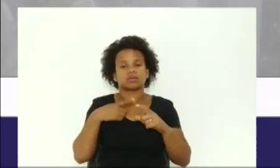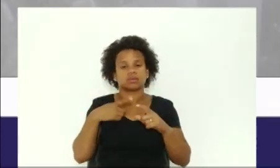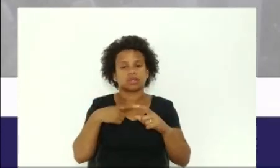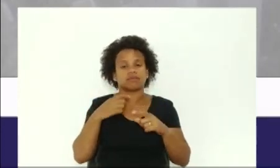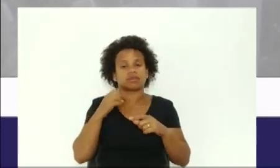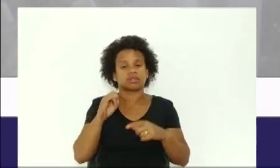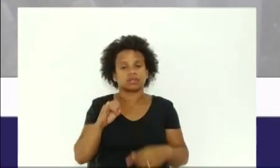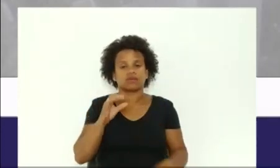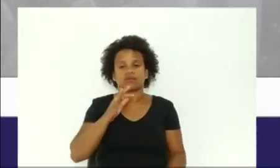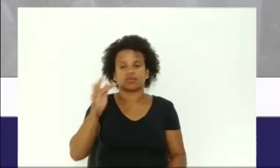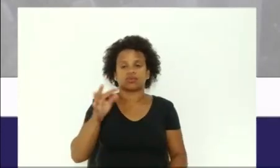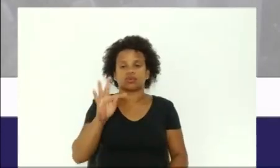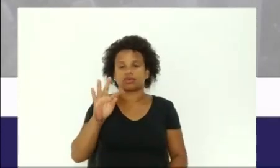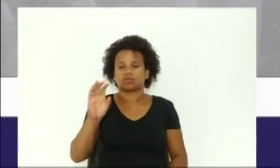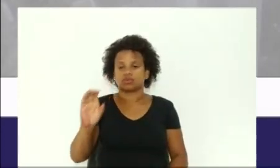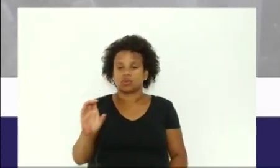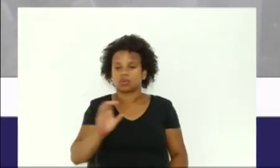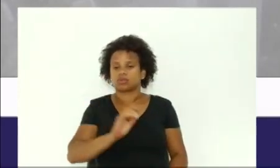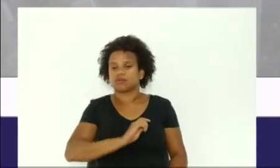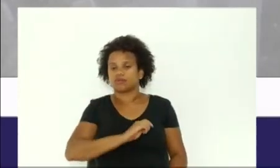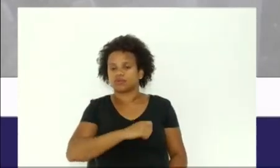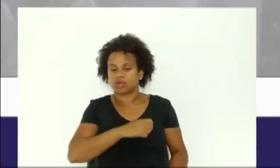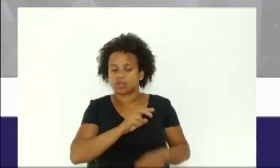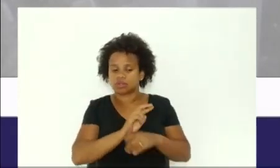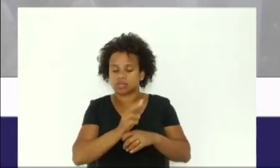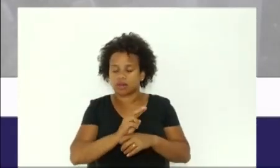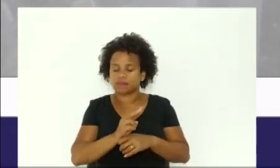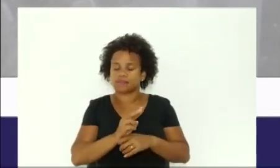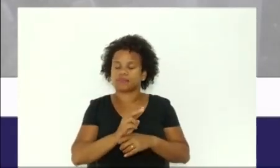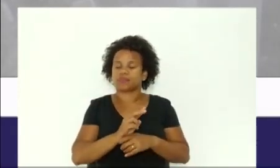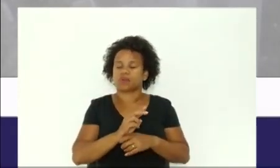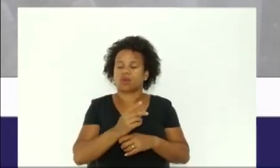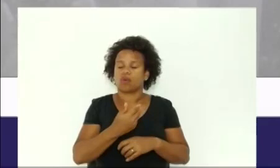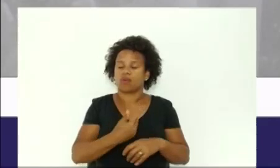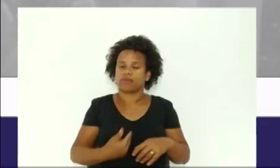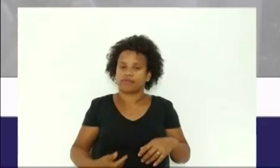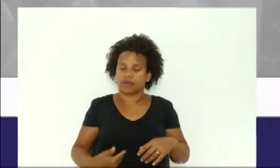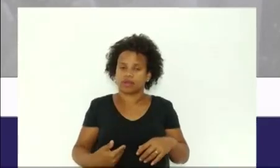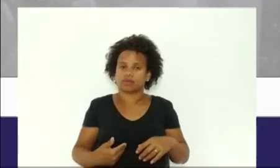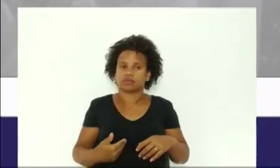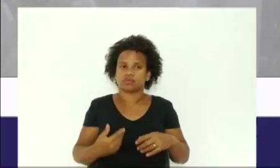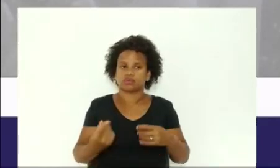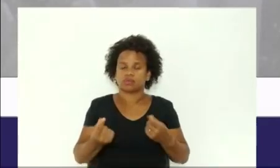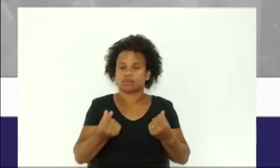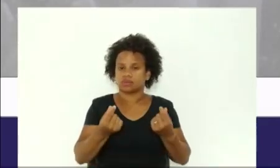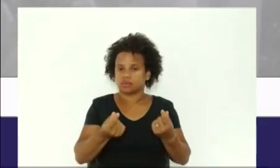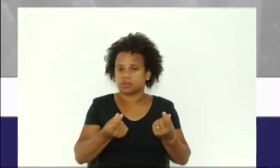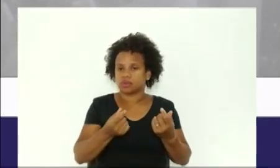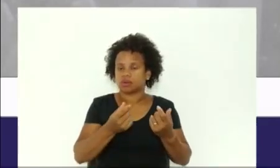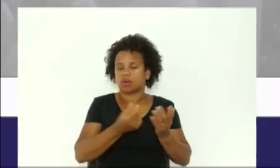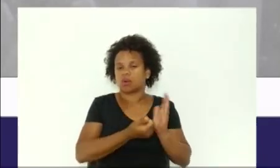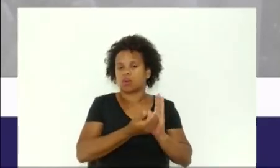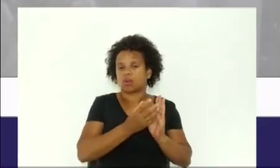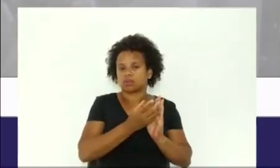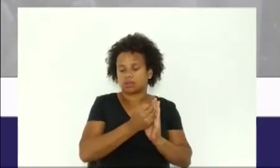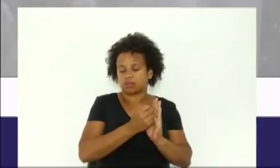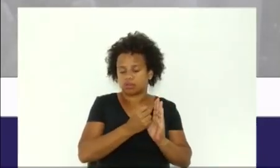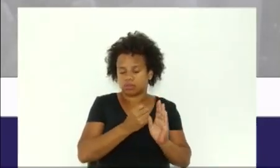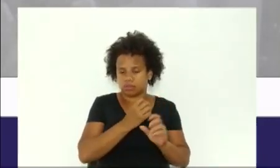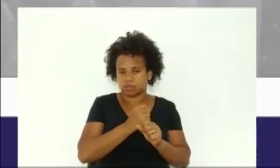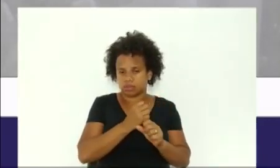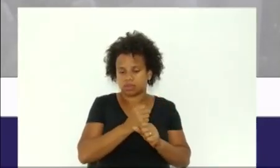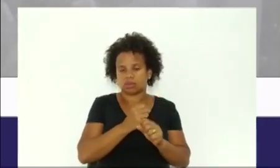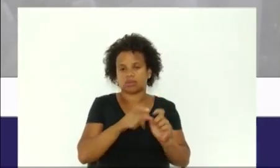vier a fiscalizar o governo sobre essas peças orçamentárias e sobre esse projeto de lei, nós temos